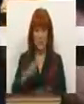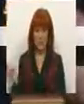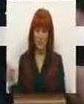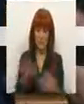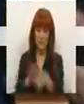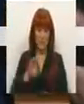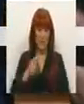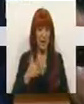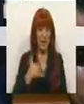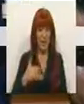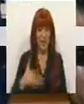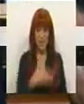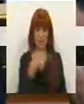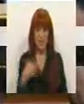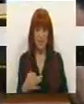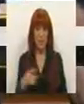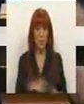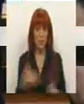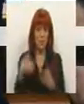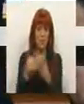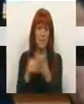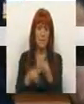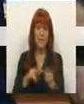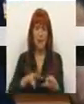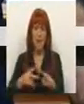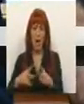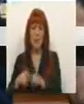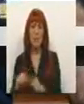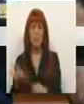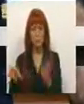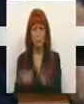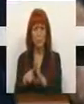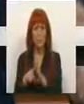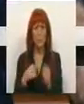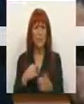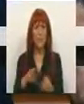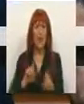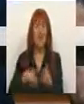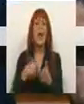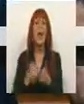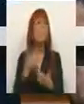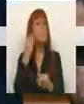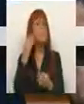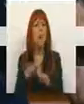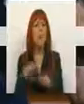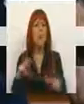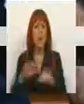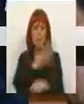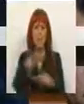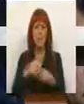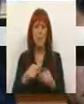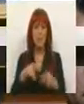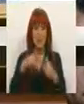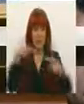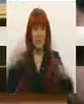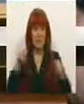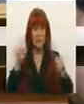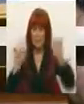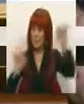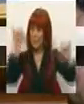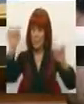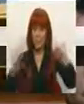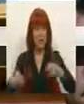coligação PSD-CDS-PP, introduzimos alterações legislativas que culminaram numa maior participação das autarquias